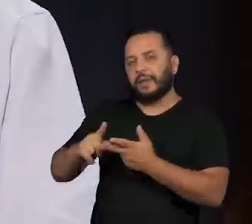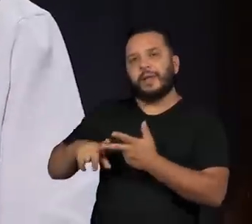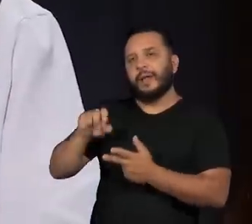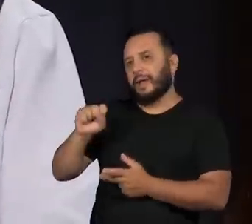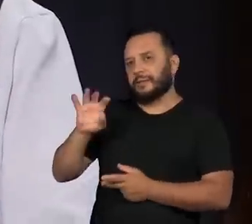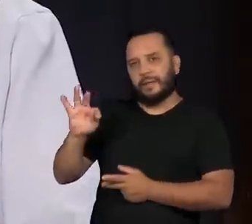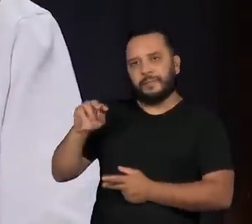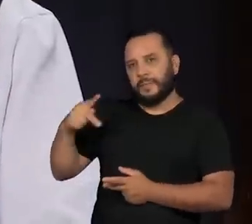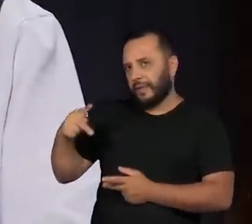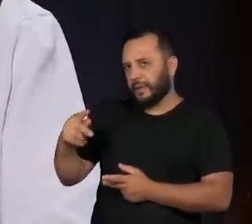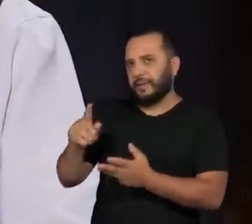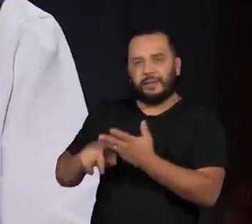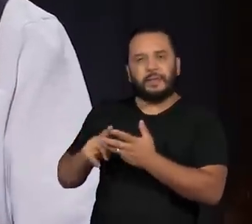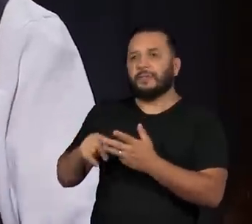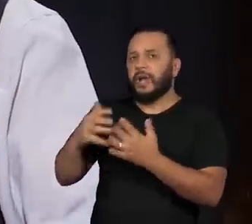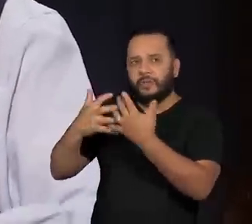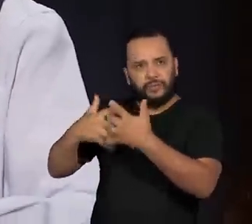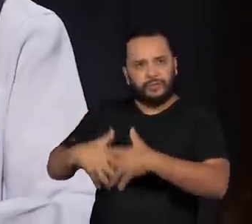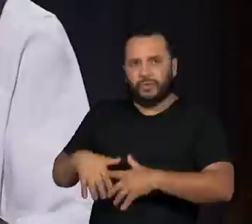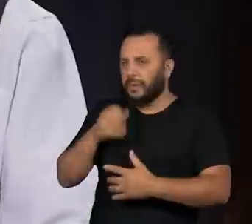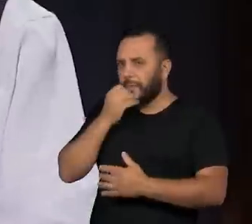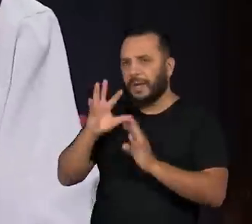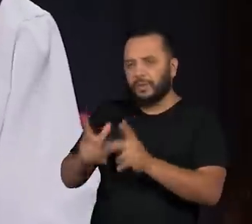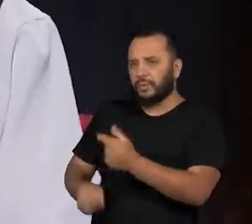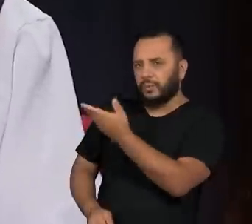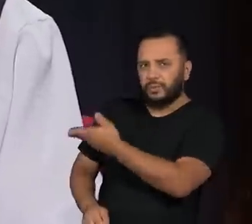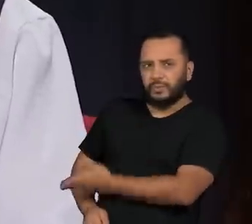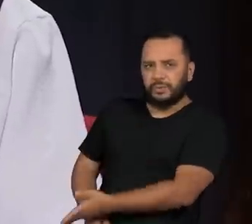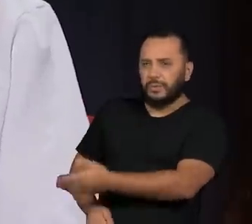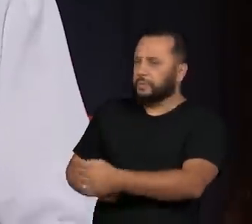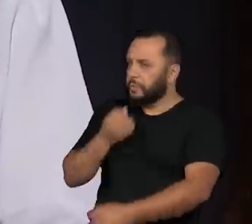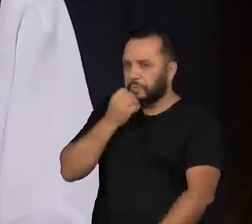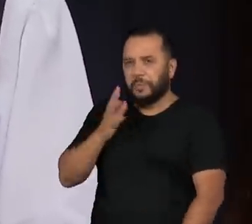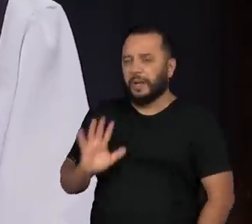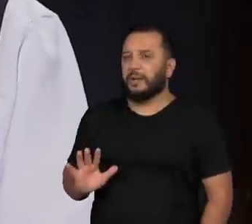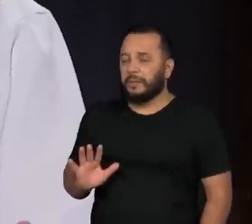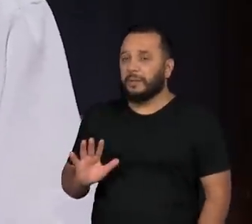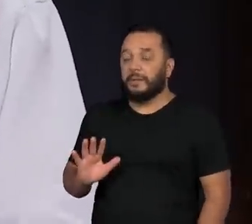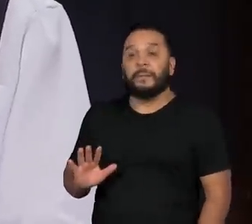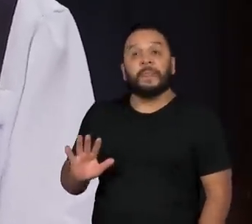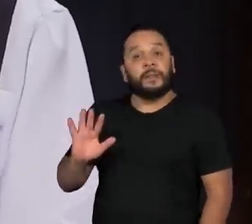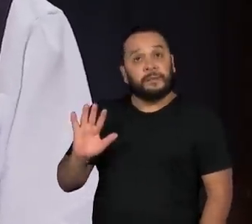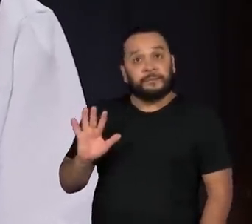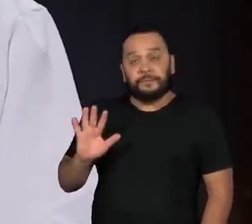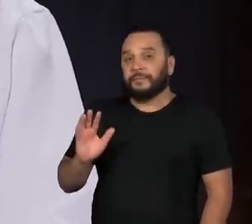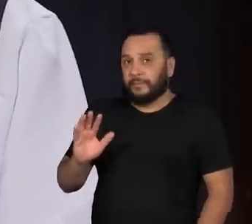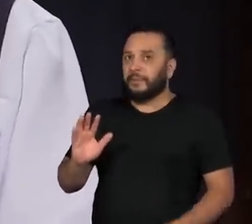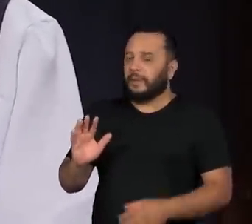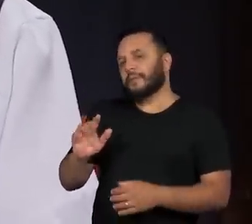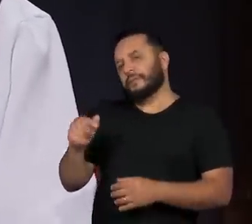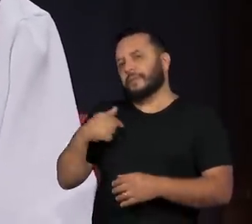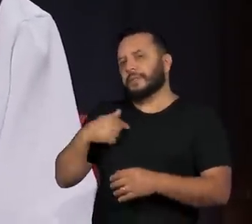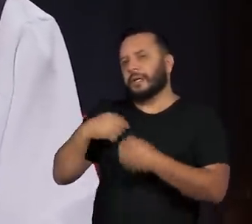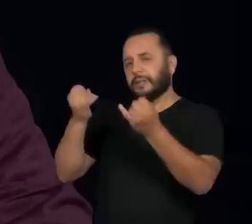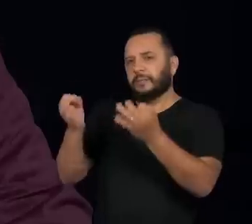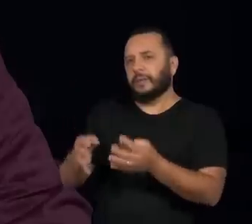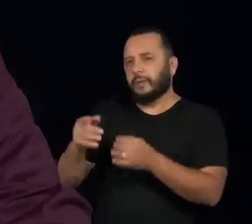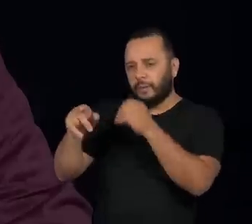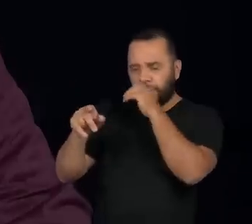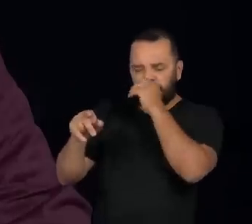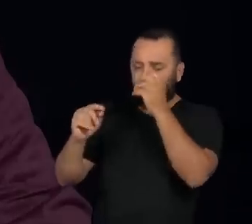quatro esses negócios funcionam muito bem desde o começo e são um excelente substrato em cima dessa substrato crescem coisas como você bem falou da Grama